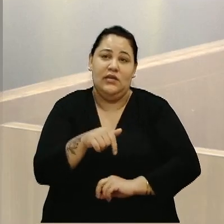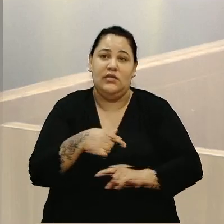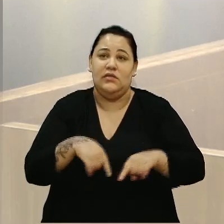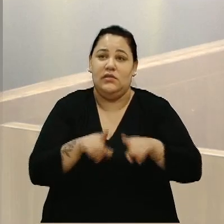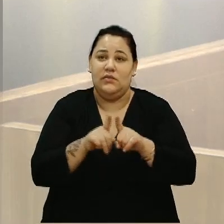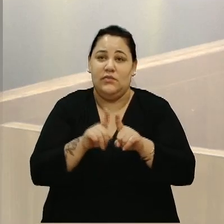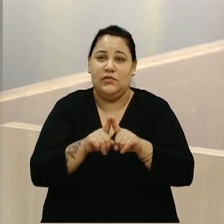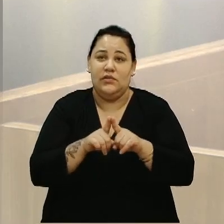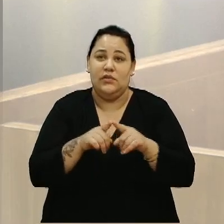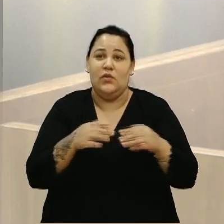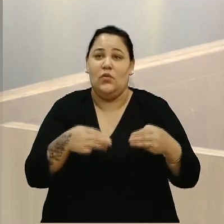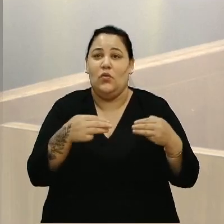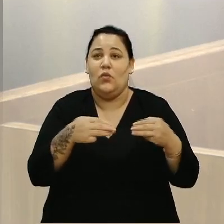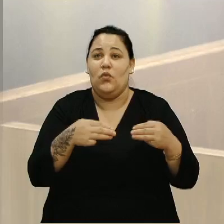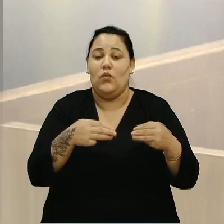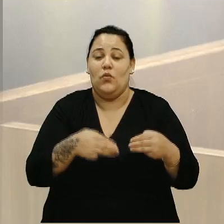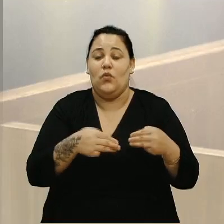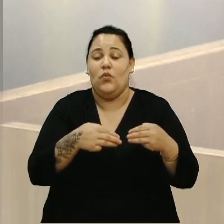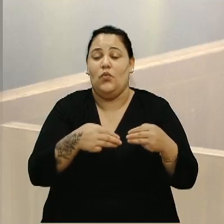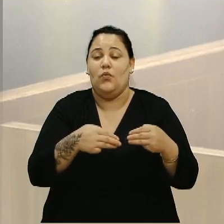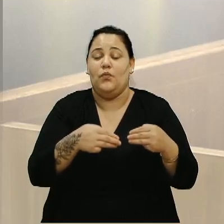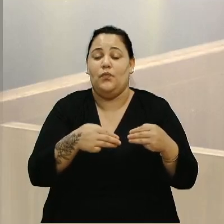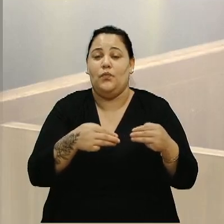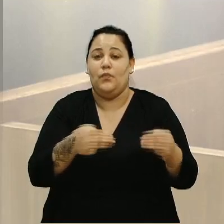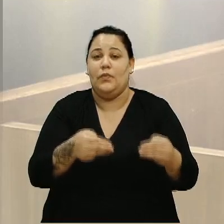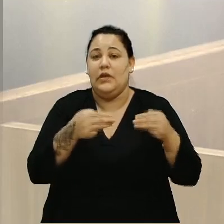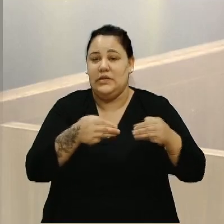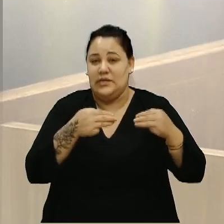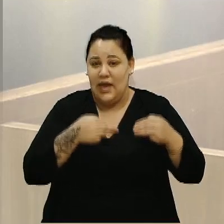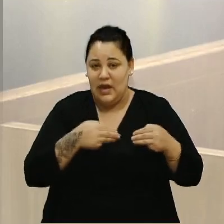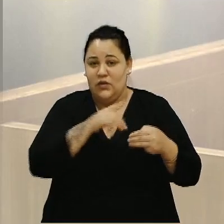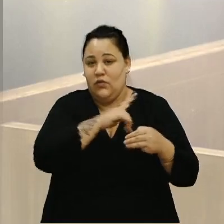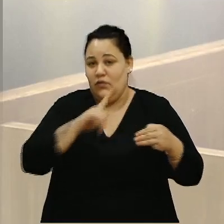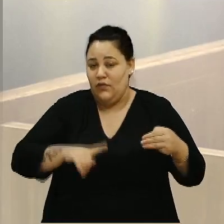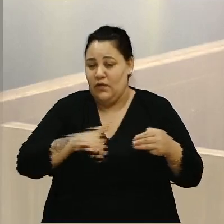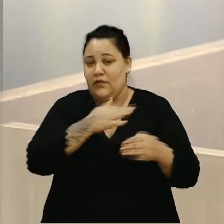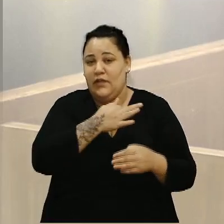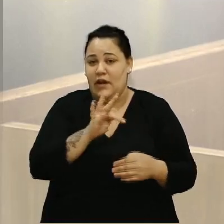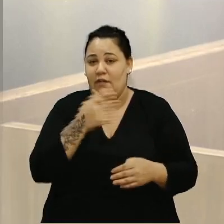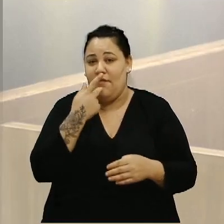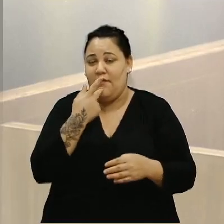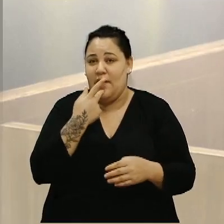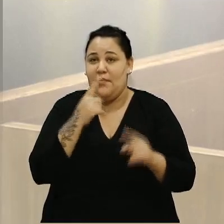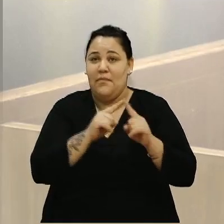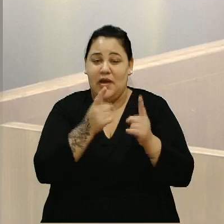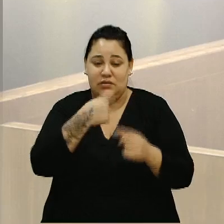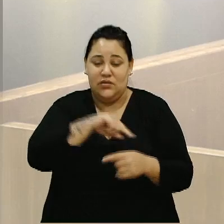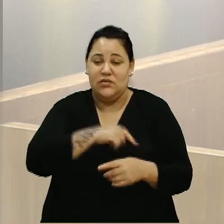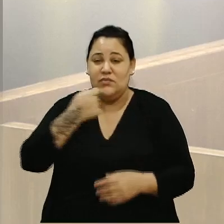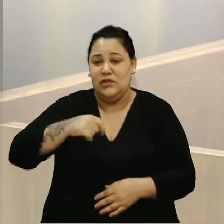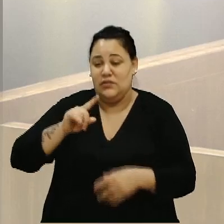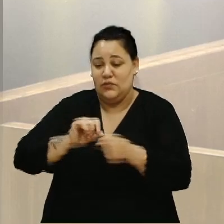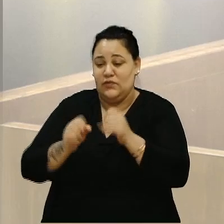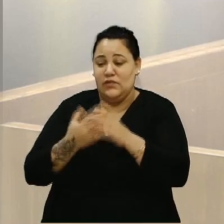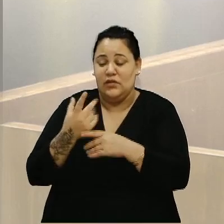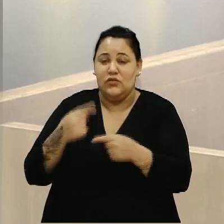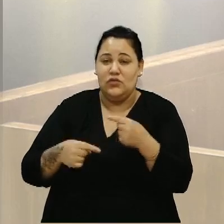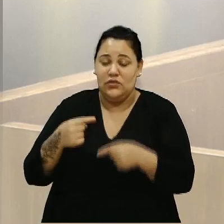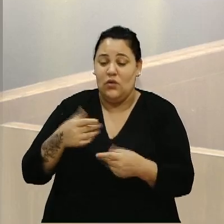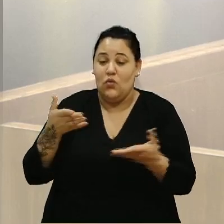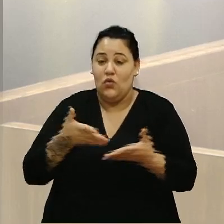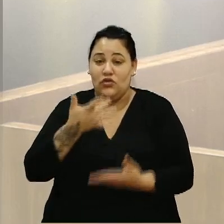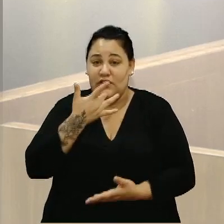o Ministério, o governo federal vai anunciar, mas nós precisamos fazer esse debate. Hoje à